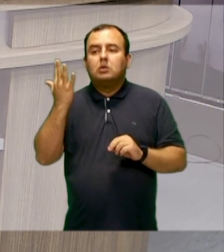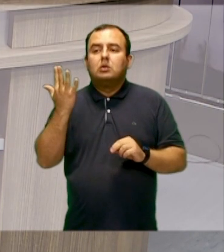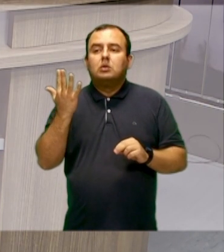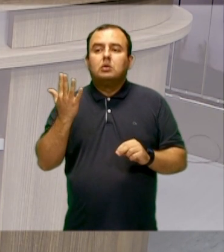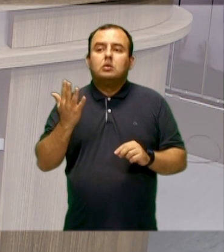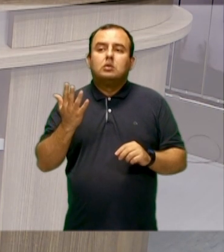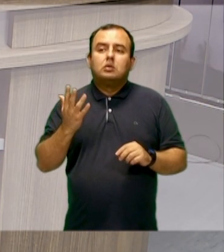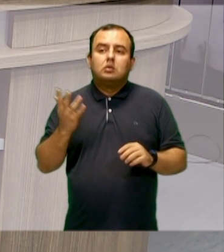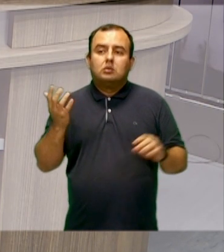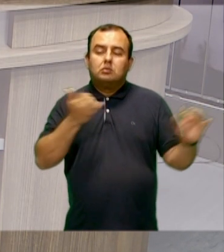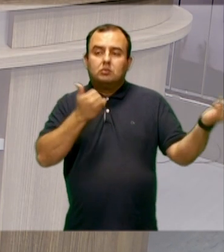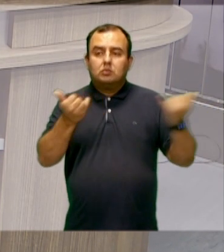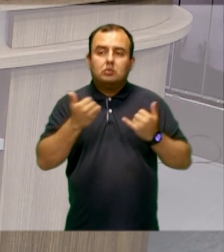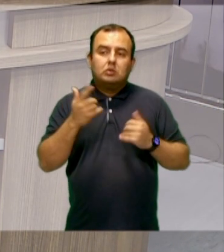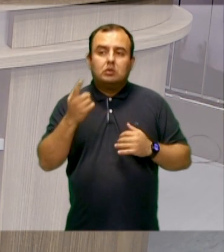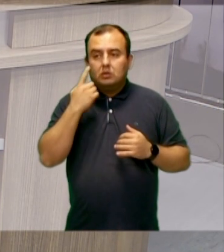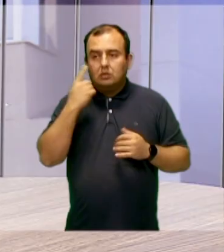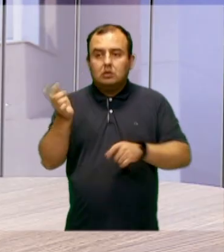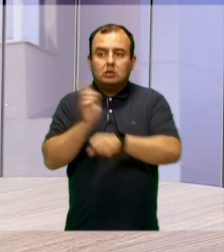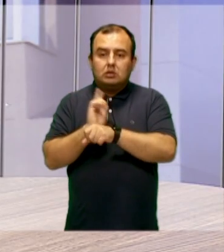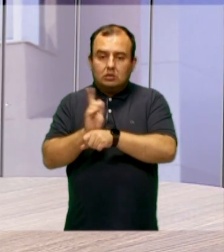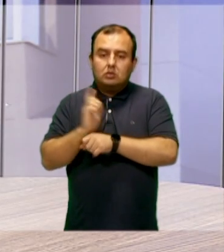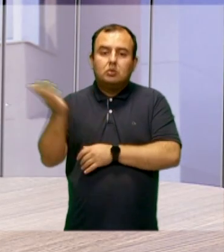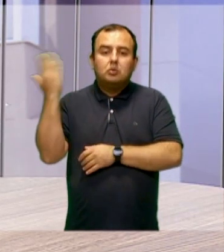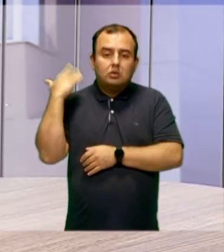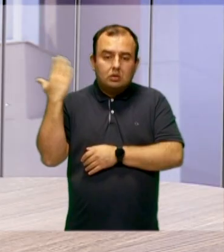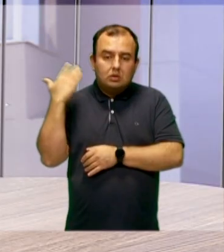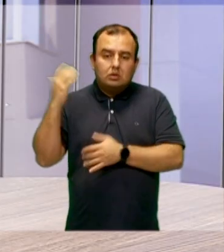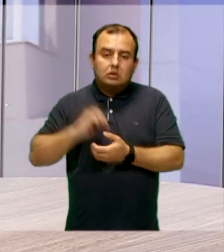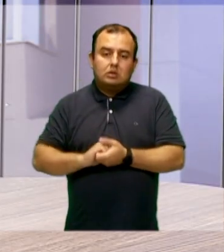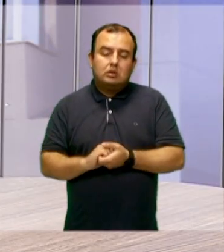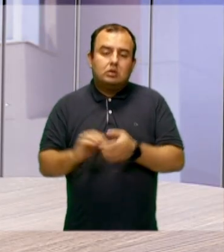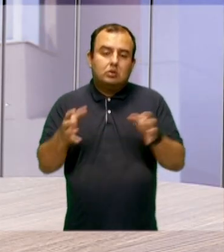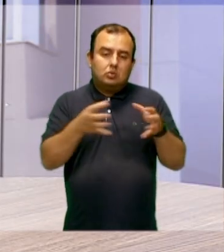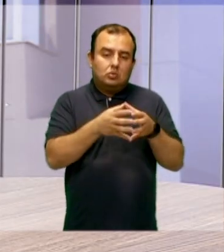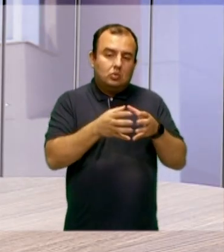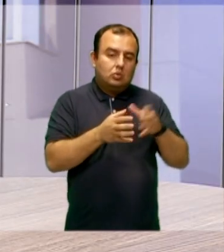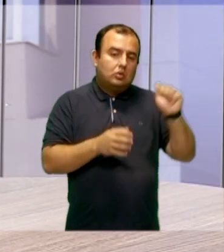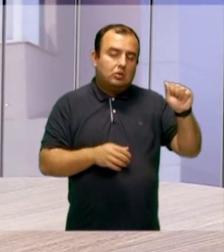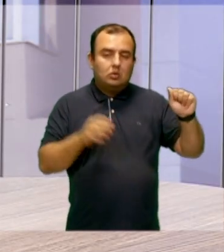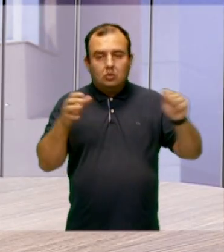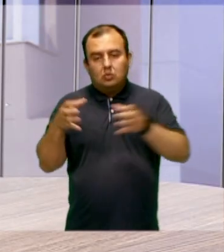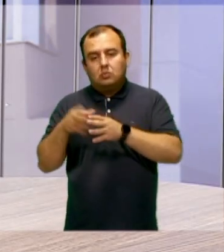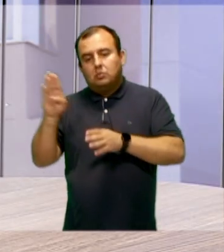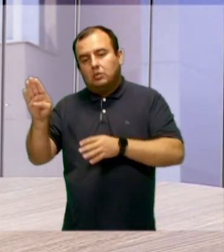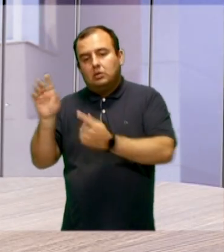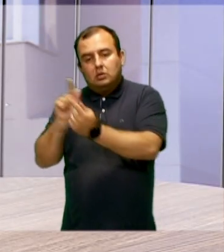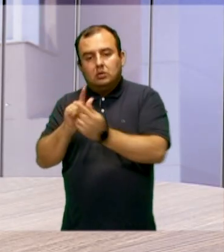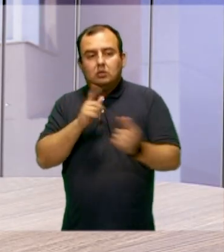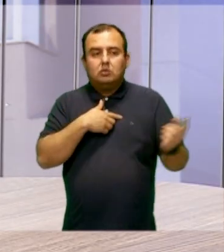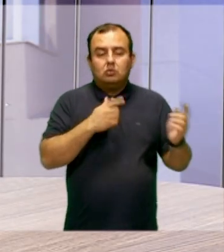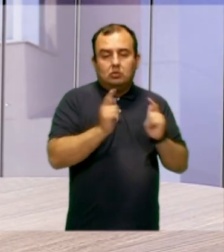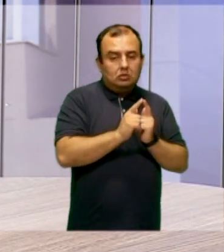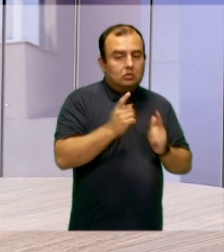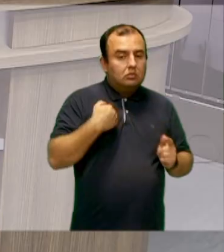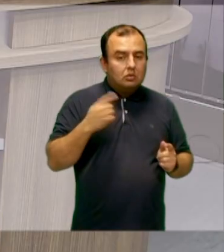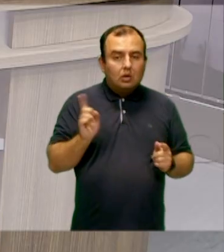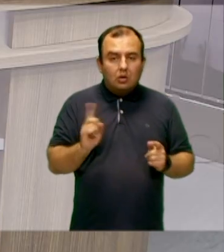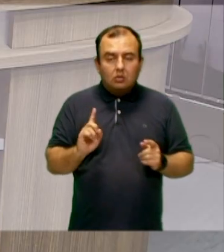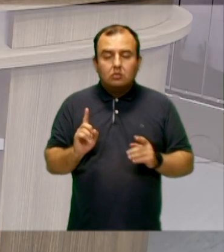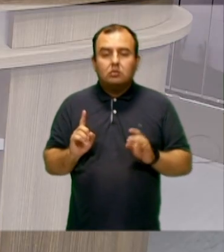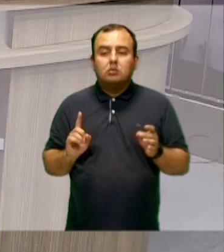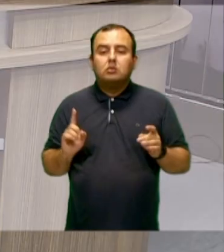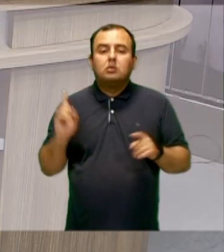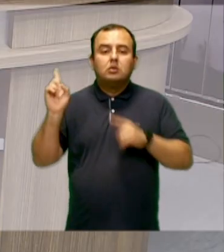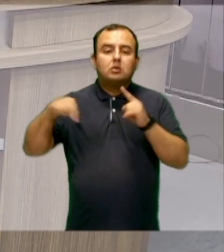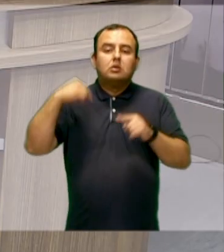que a gente mais ouviu. Olha, gestões passadas, o grupo A, o grupo B foi atendido, nós não fomos. E aí